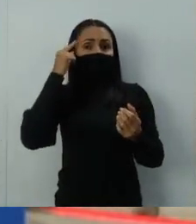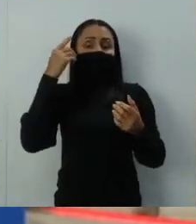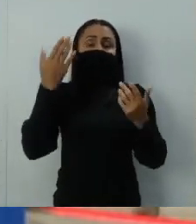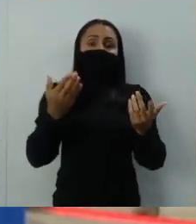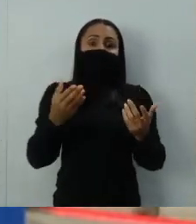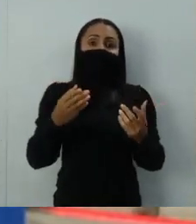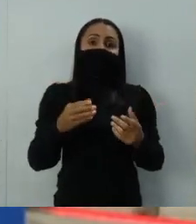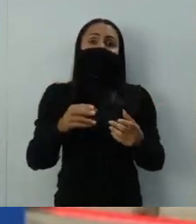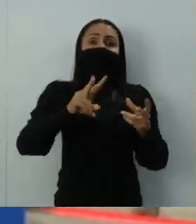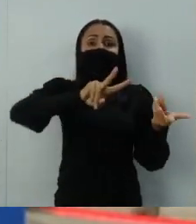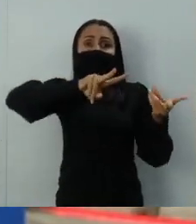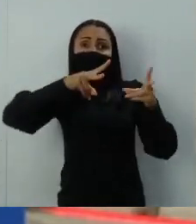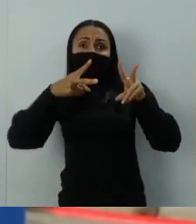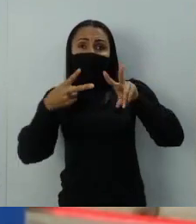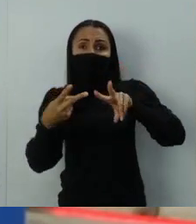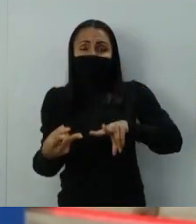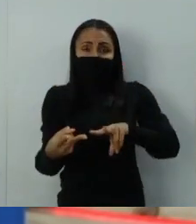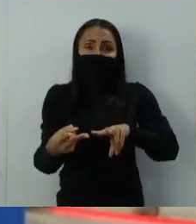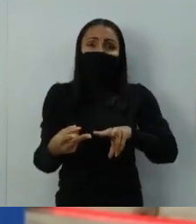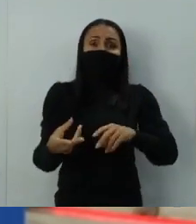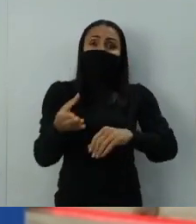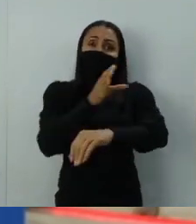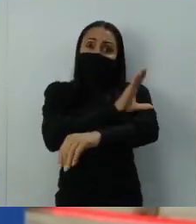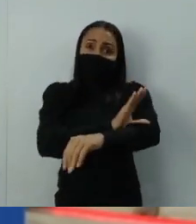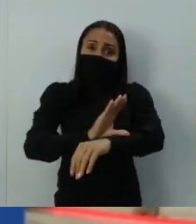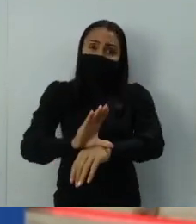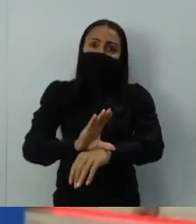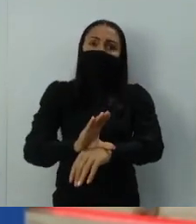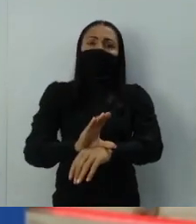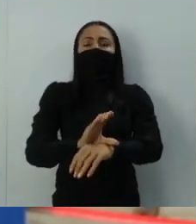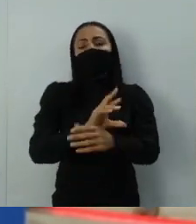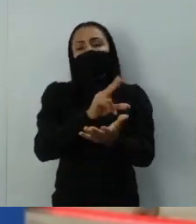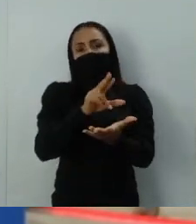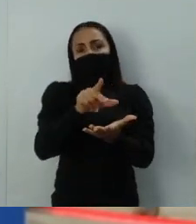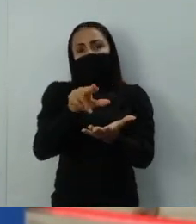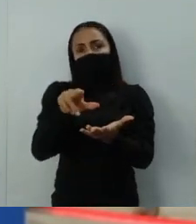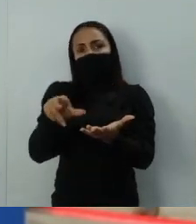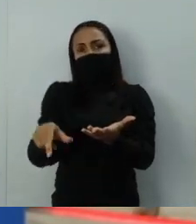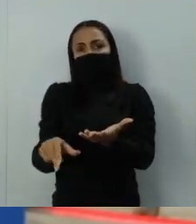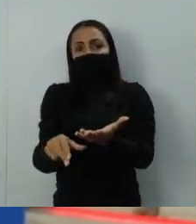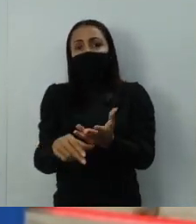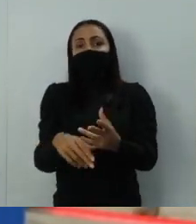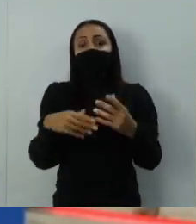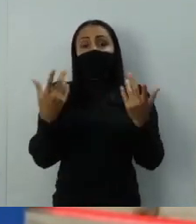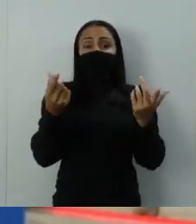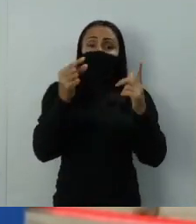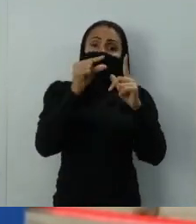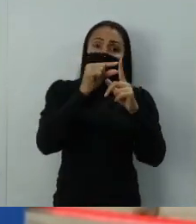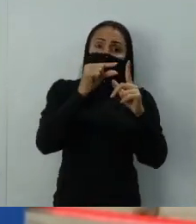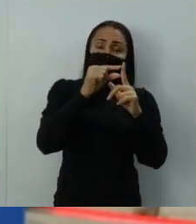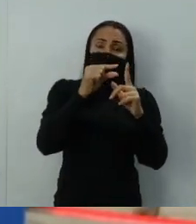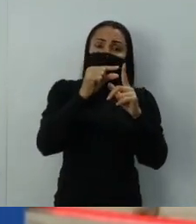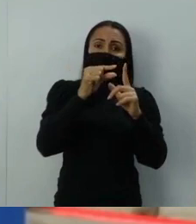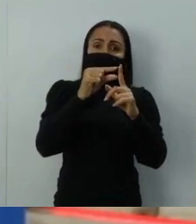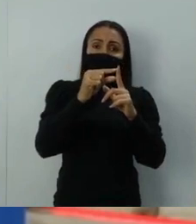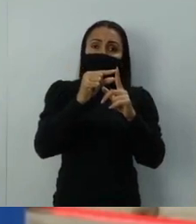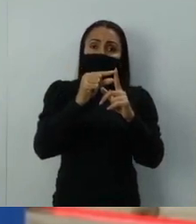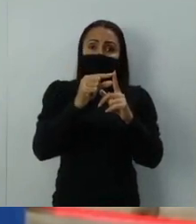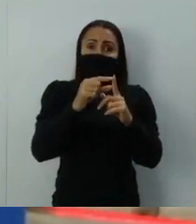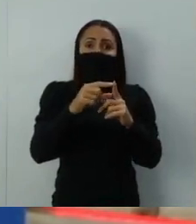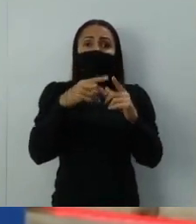aos bons costumes, etc, etc. Então, essa palavra se tornou assim notória, se